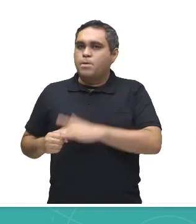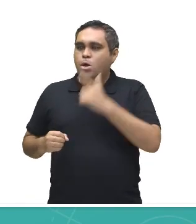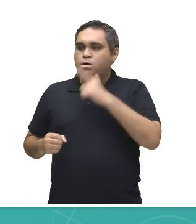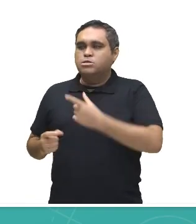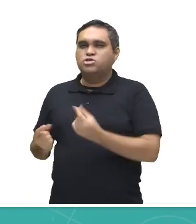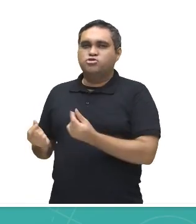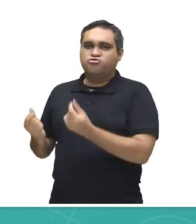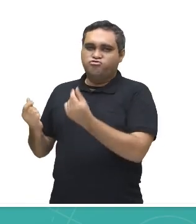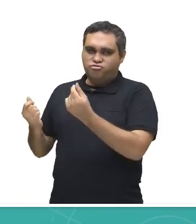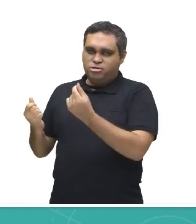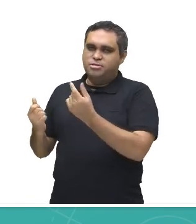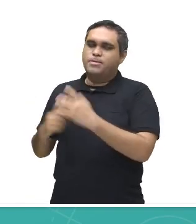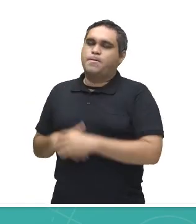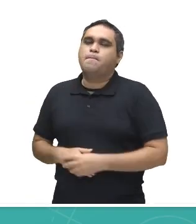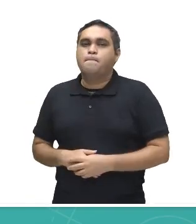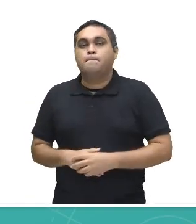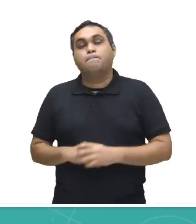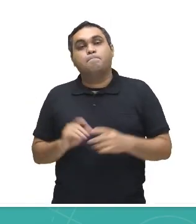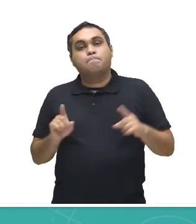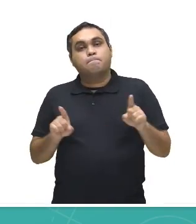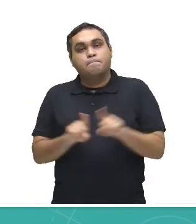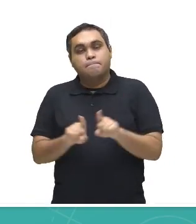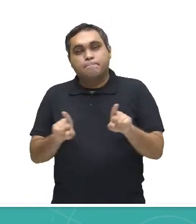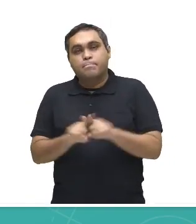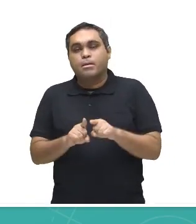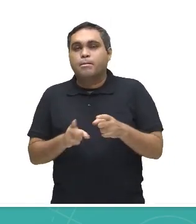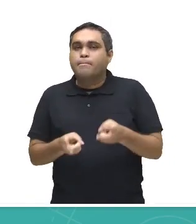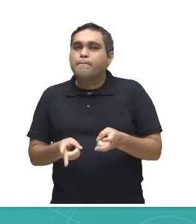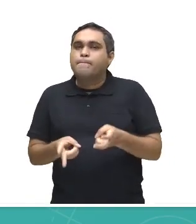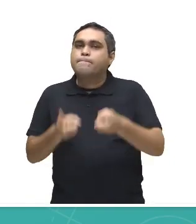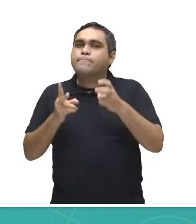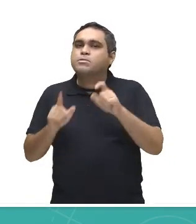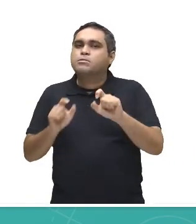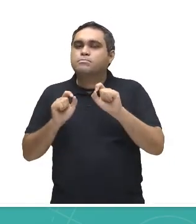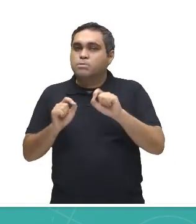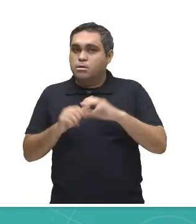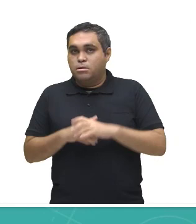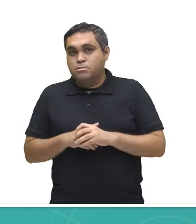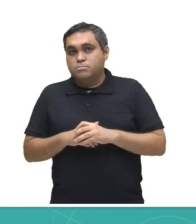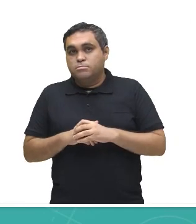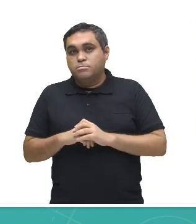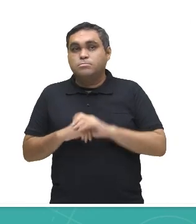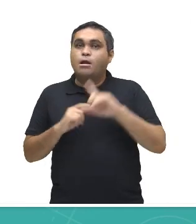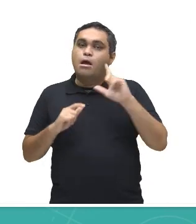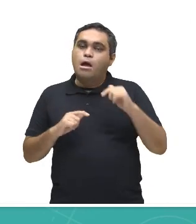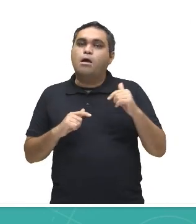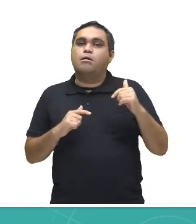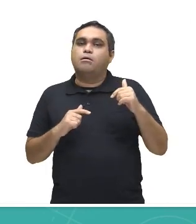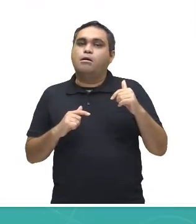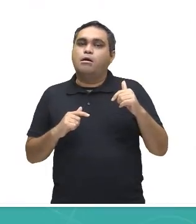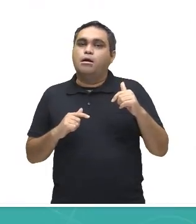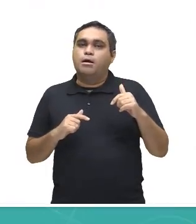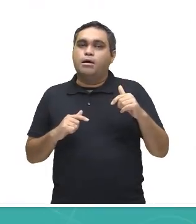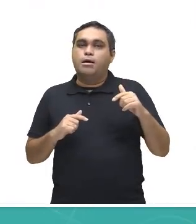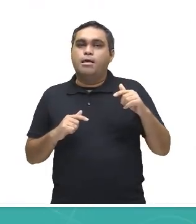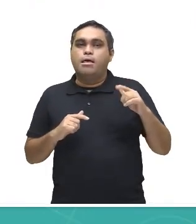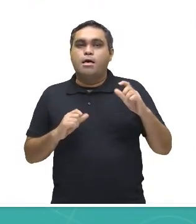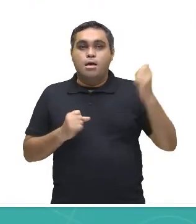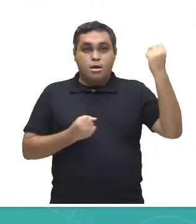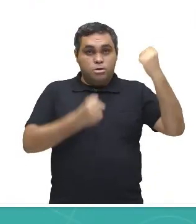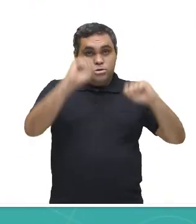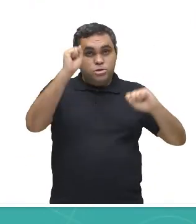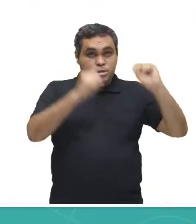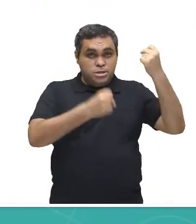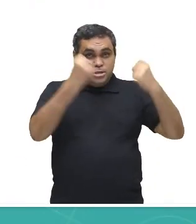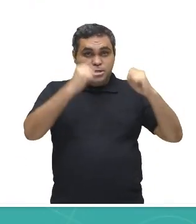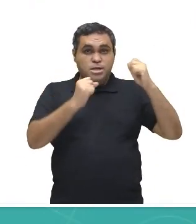lucro. Importante também a gente perceber que isso tudo vai estar ligado ao processo da segunda revolução